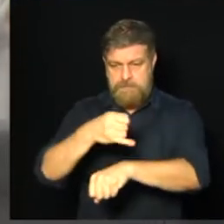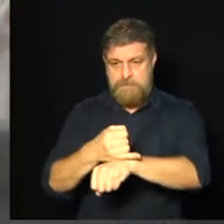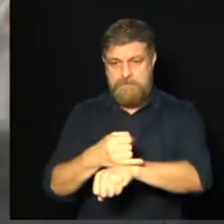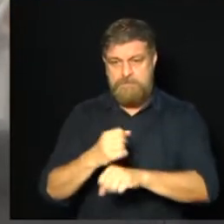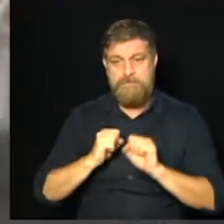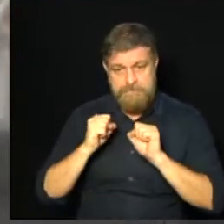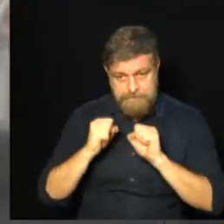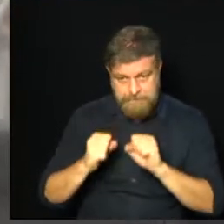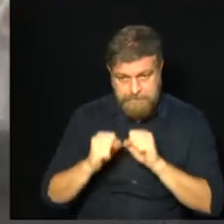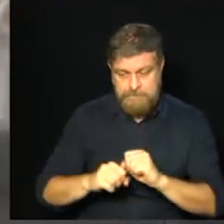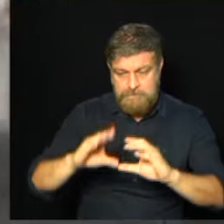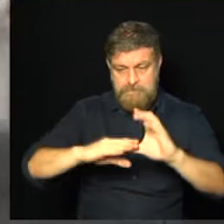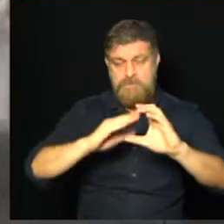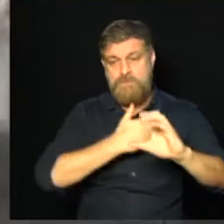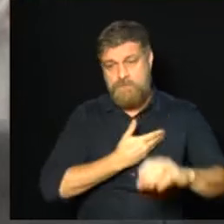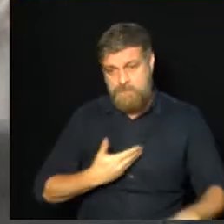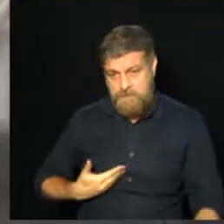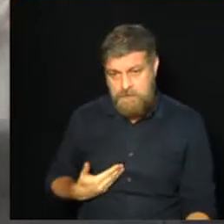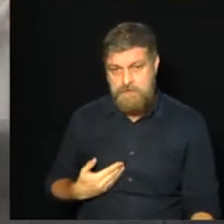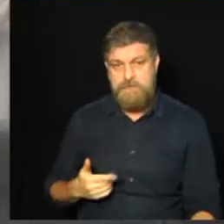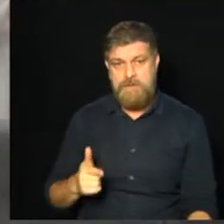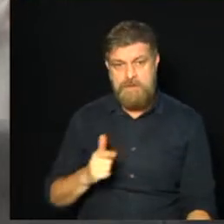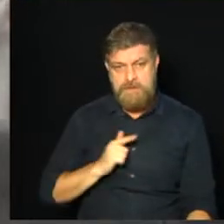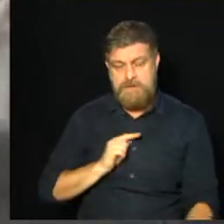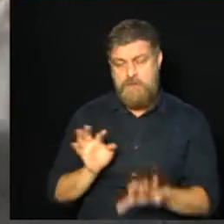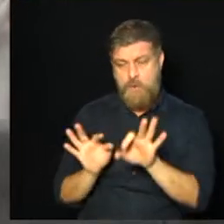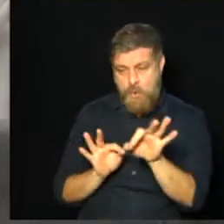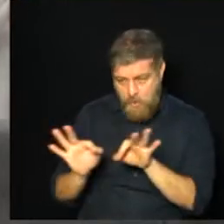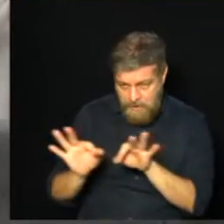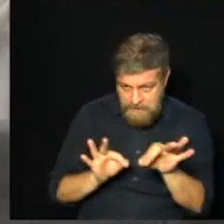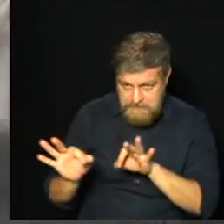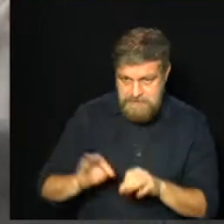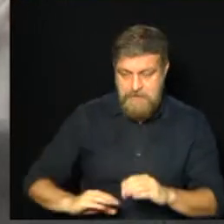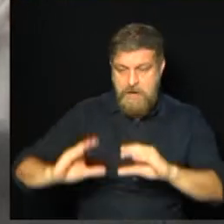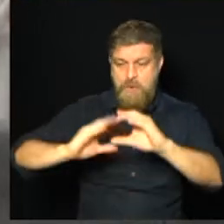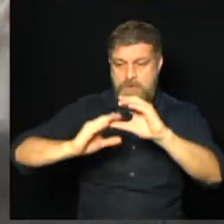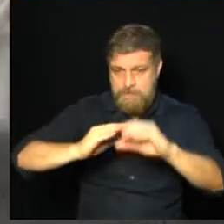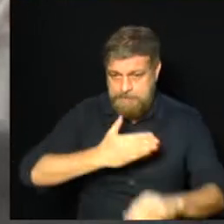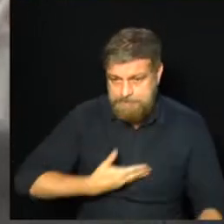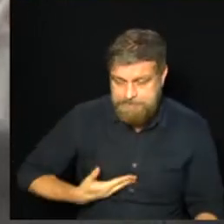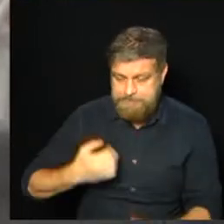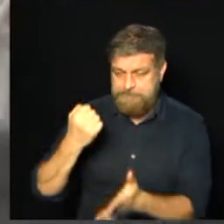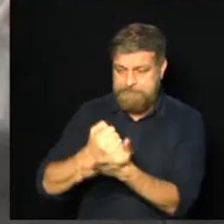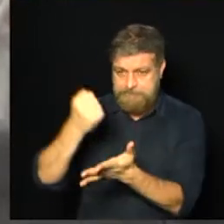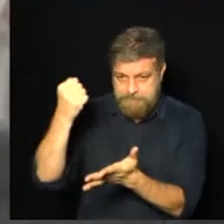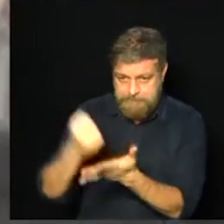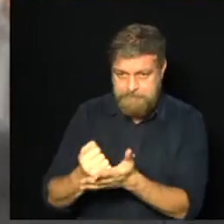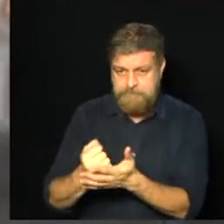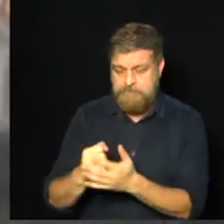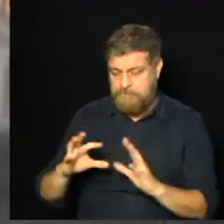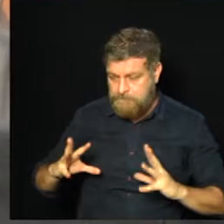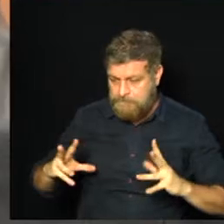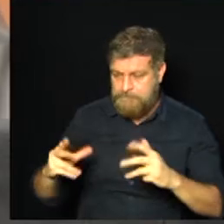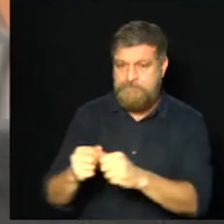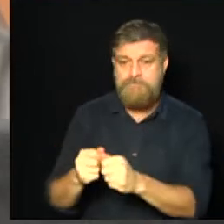autorizado fazer um concurso, nós vamos ter que organizar, fazer o concurso, contratar todo esse processo, nós só teríamos profissionais a partir